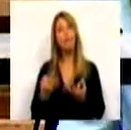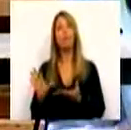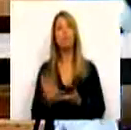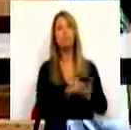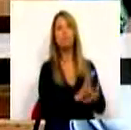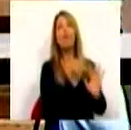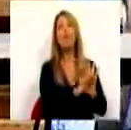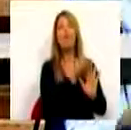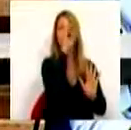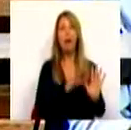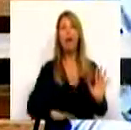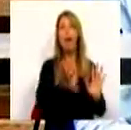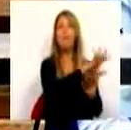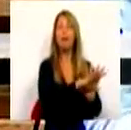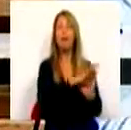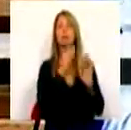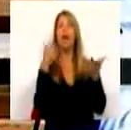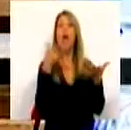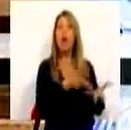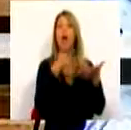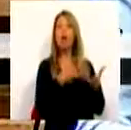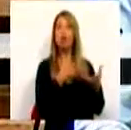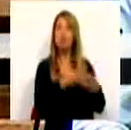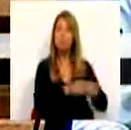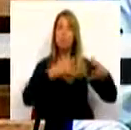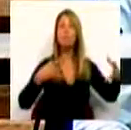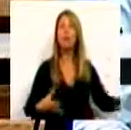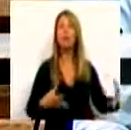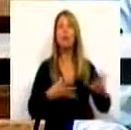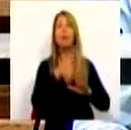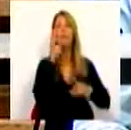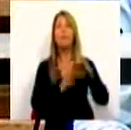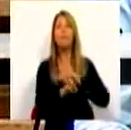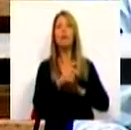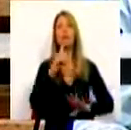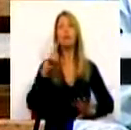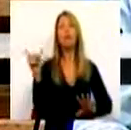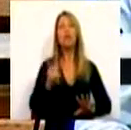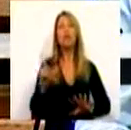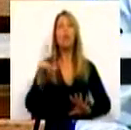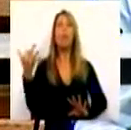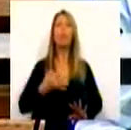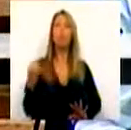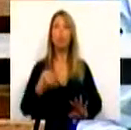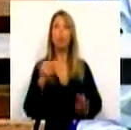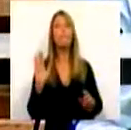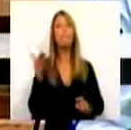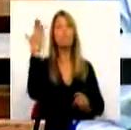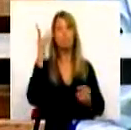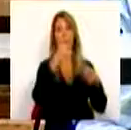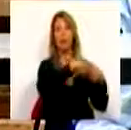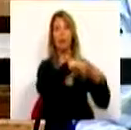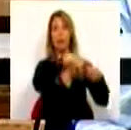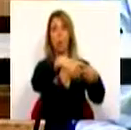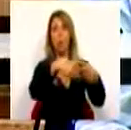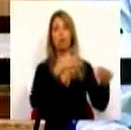Ambiental para ajudar a financiar a ampliação dos metros de Lisboa e Porto, mais concretamente o seu material circulante. Segundo